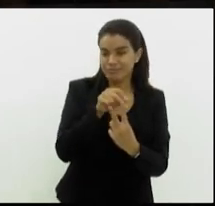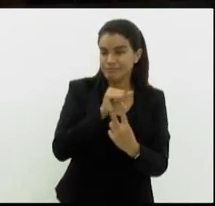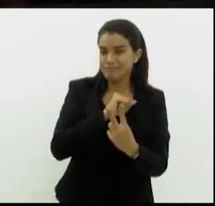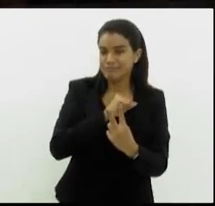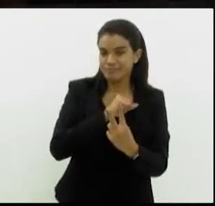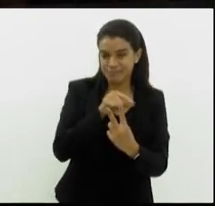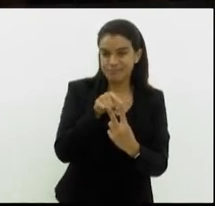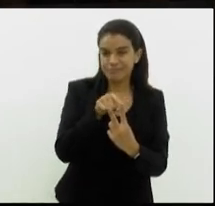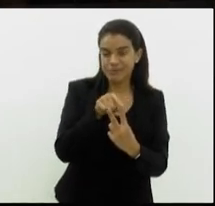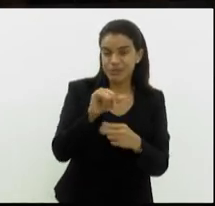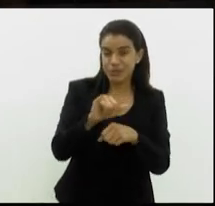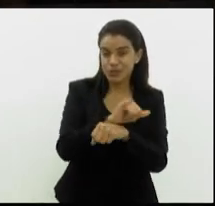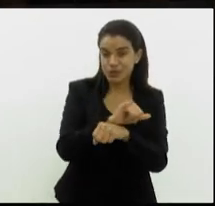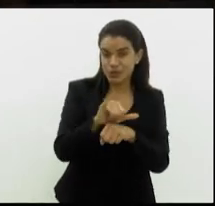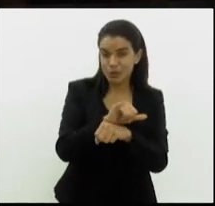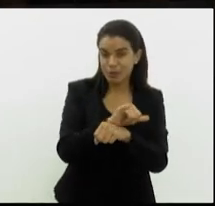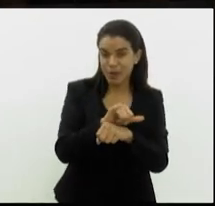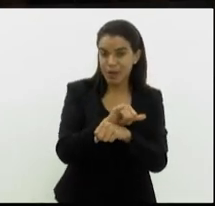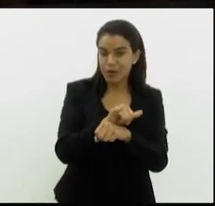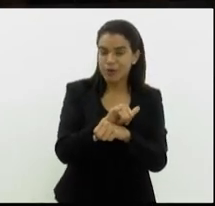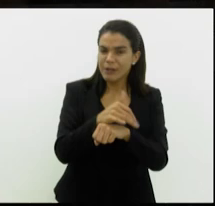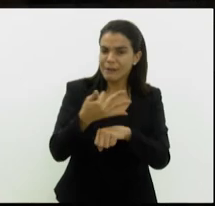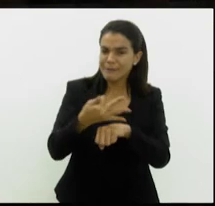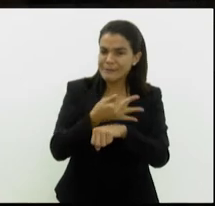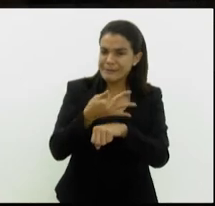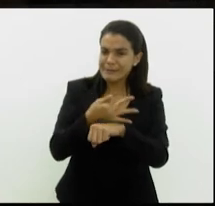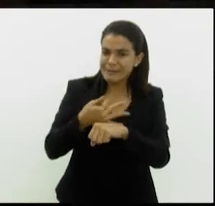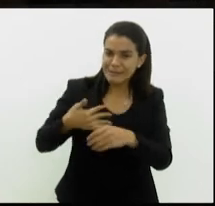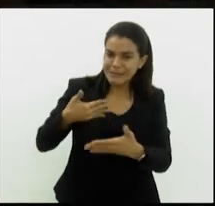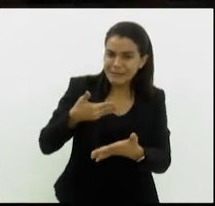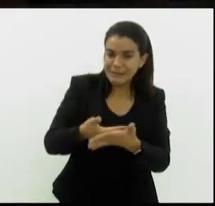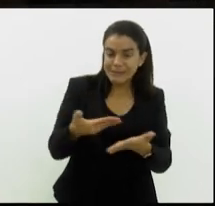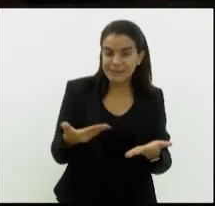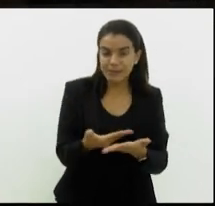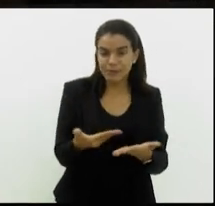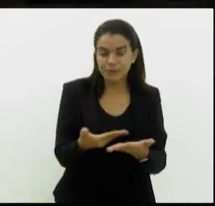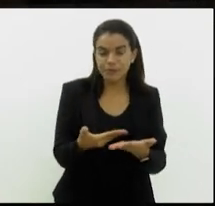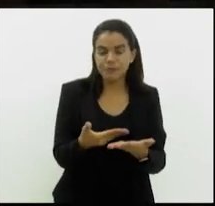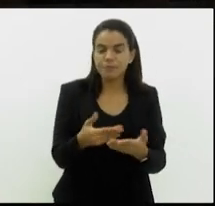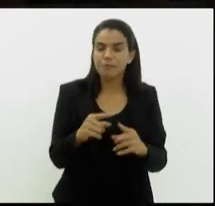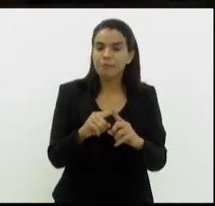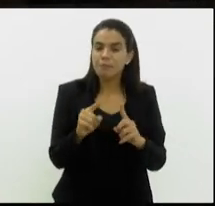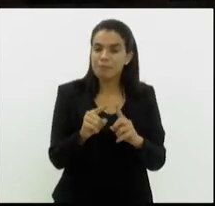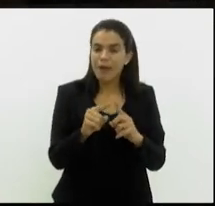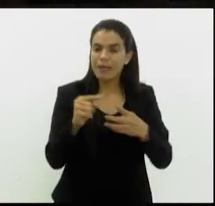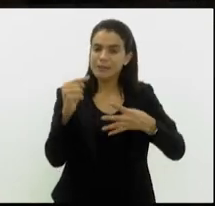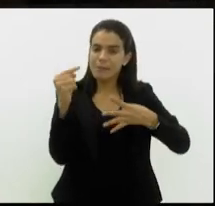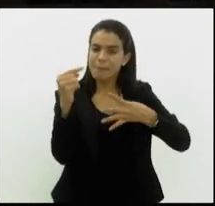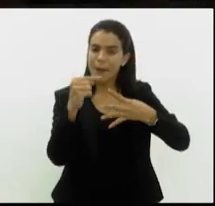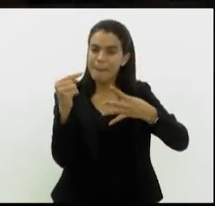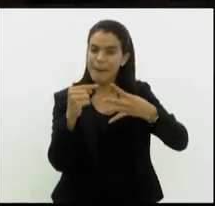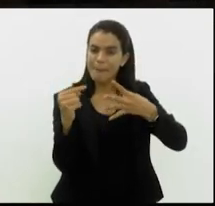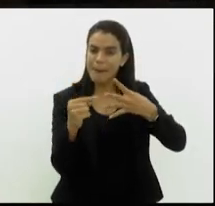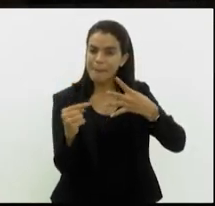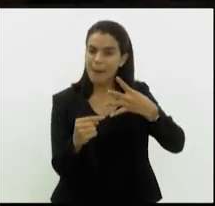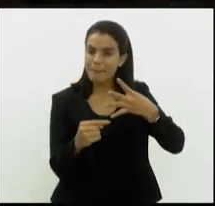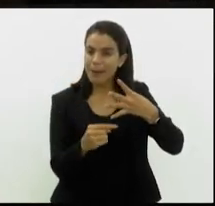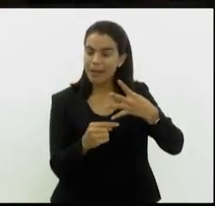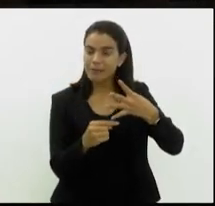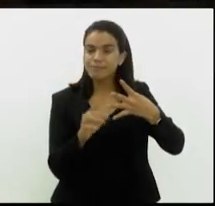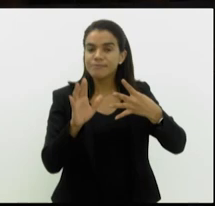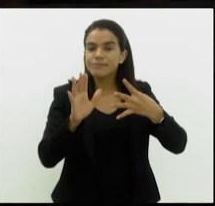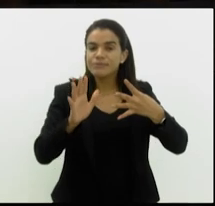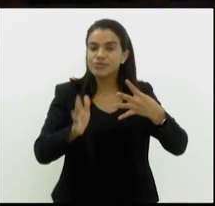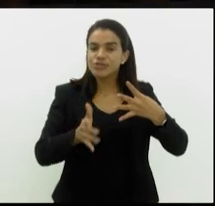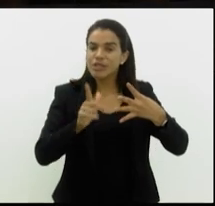com que ela estivesse de pé até hoje, mas que ela, em muitos pontos, já havia